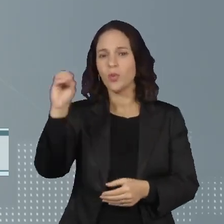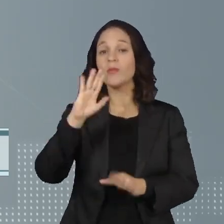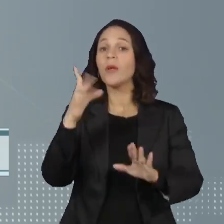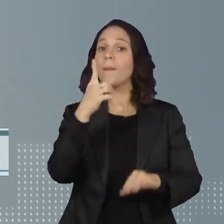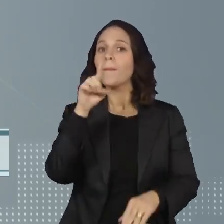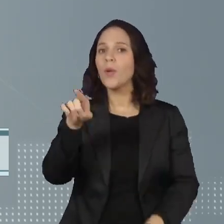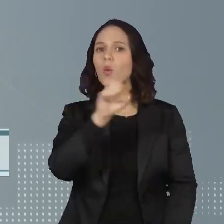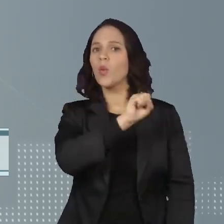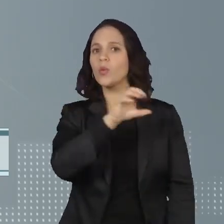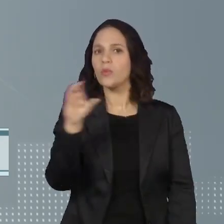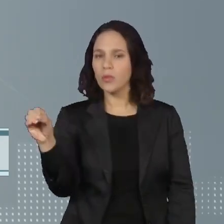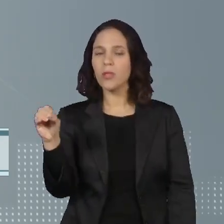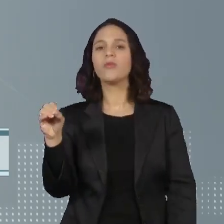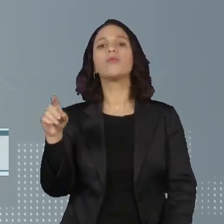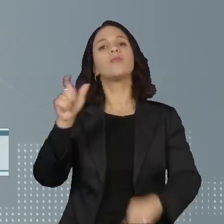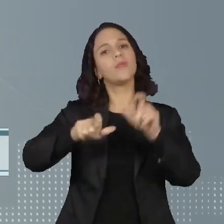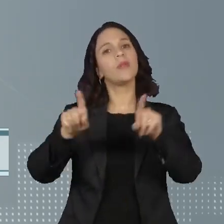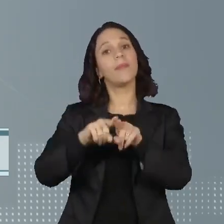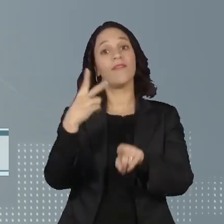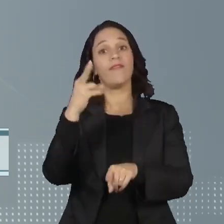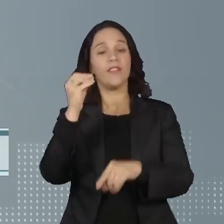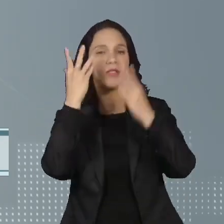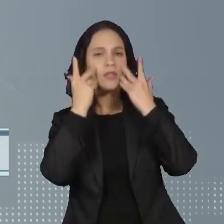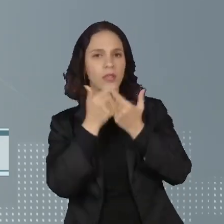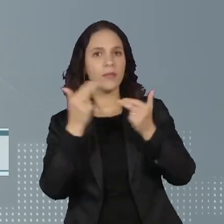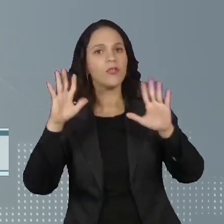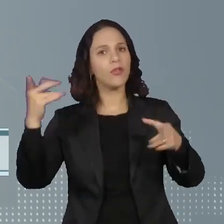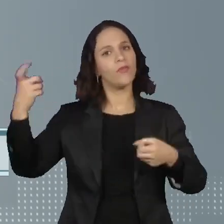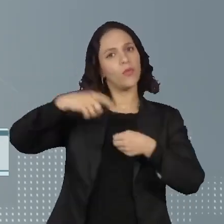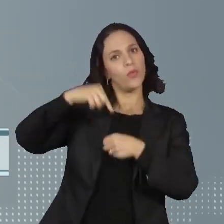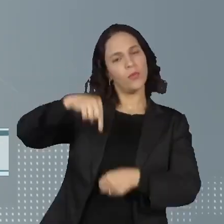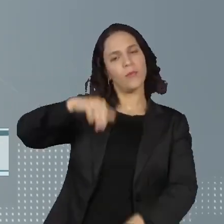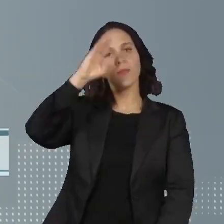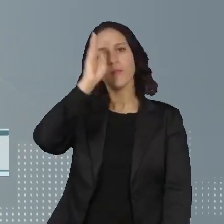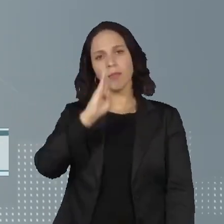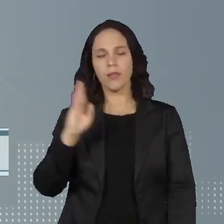1.800 pessoas e 20 animais de estimação já voltaram ao Brasil em voos da FAB.